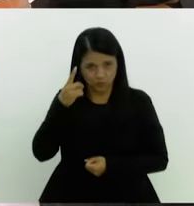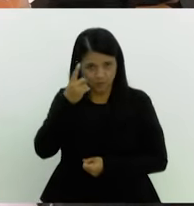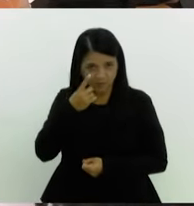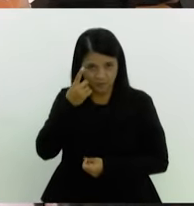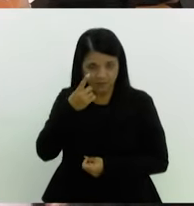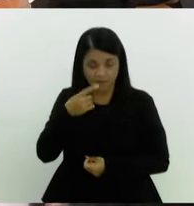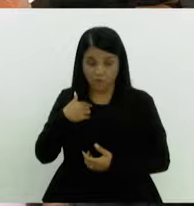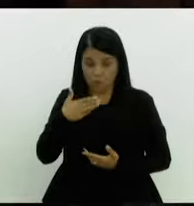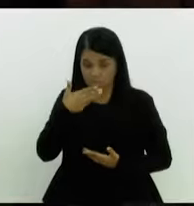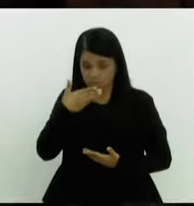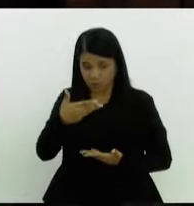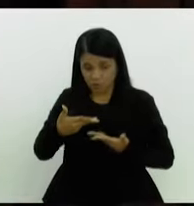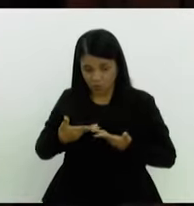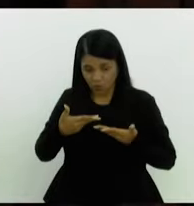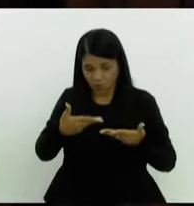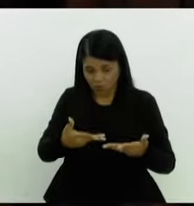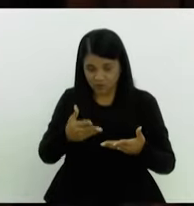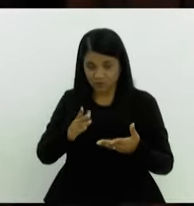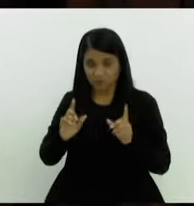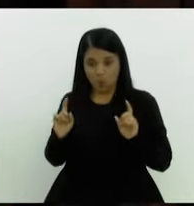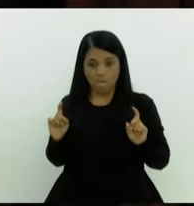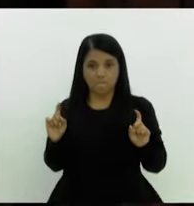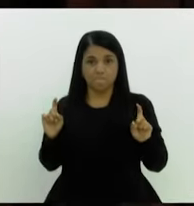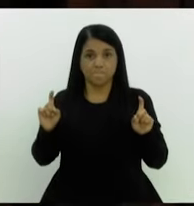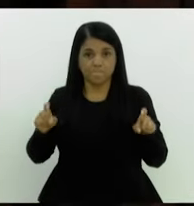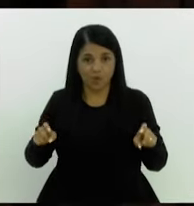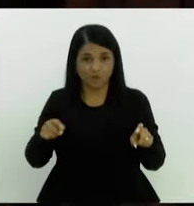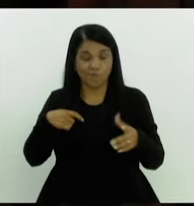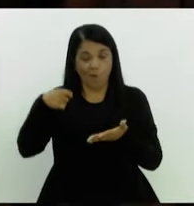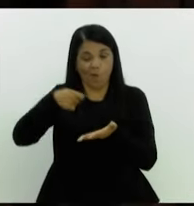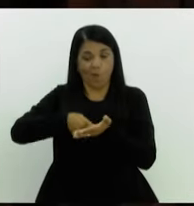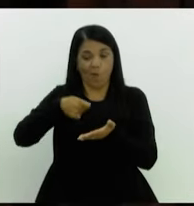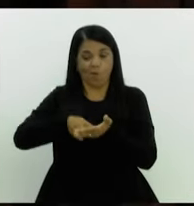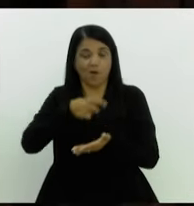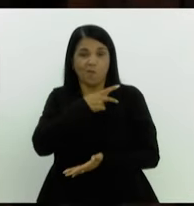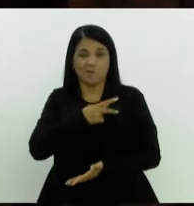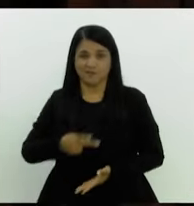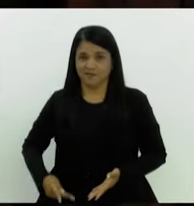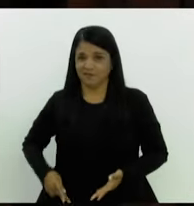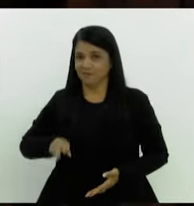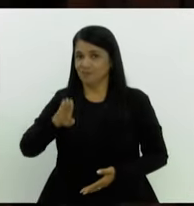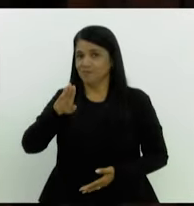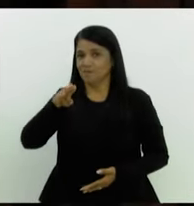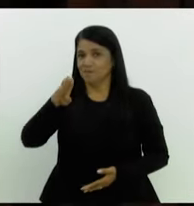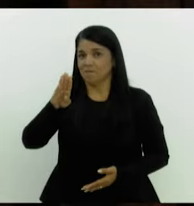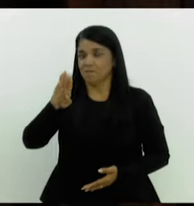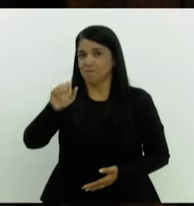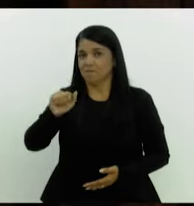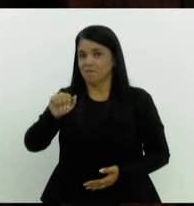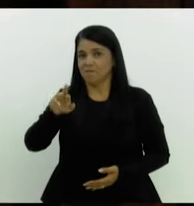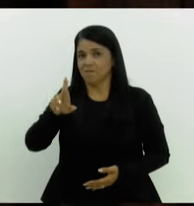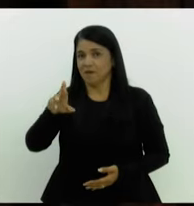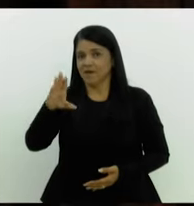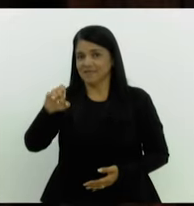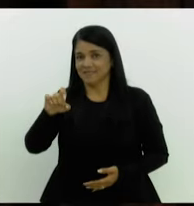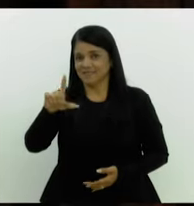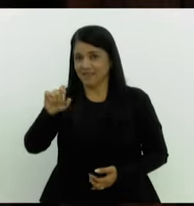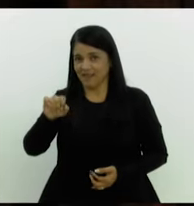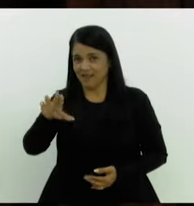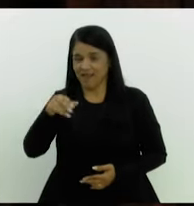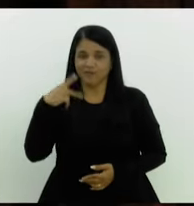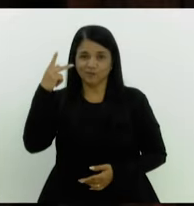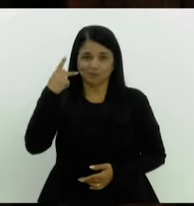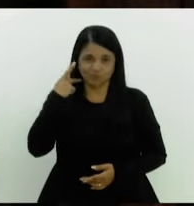convite da sua posse vou cobrar o presidente Bacelar da data da sua posse não basta criar a gente quer que funcione né ti